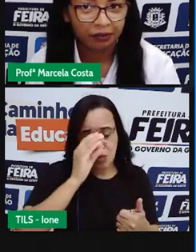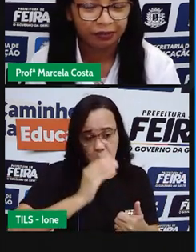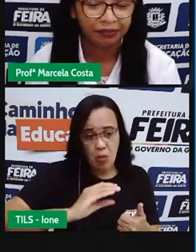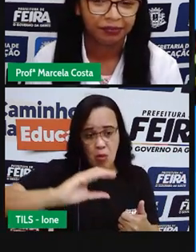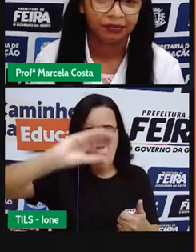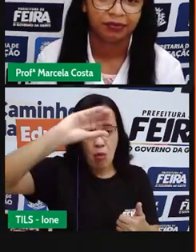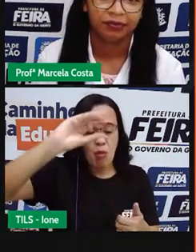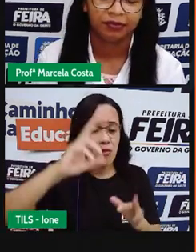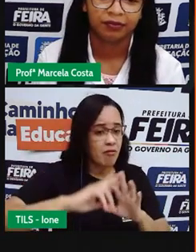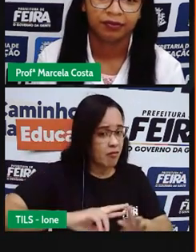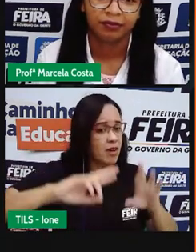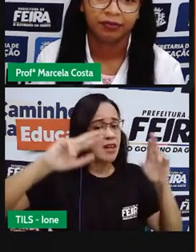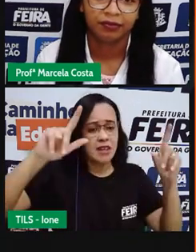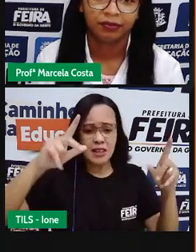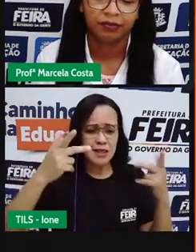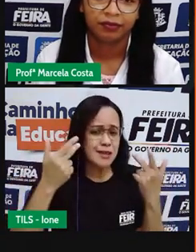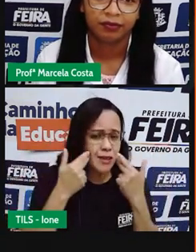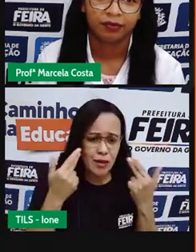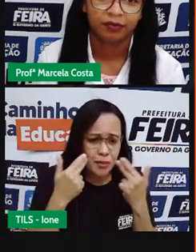Tudo bem ter um nariz diferente.